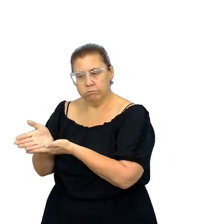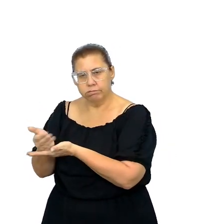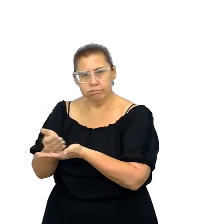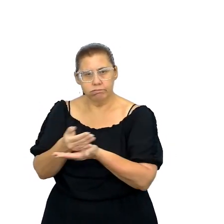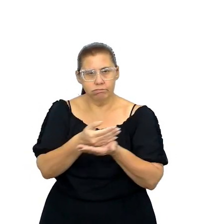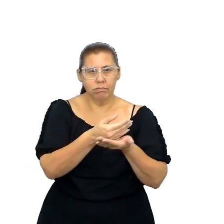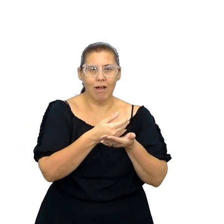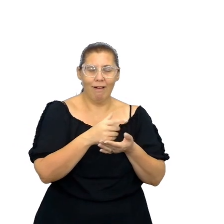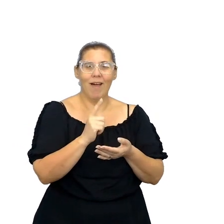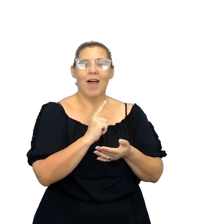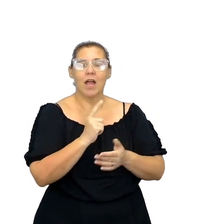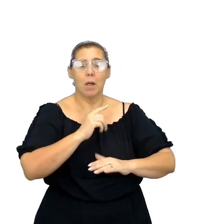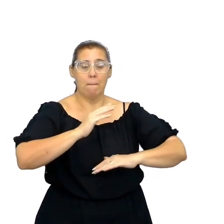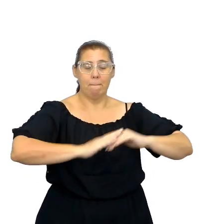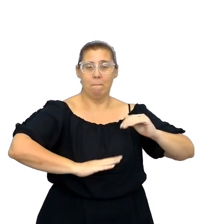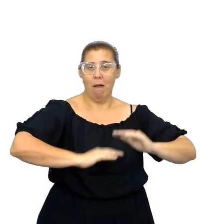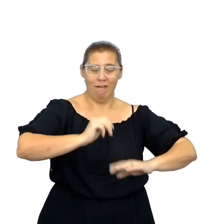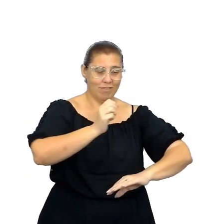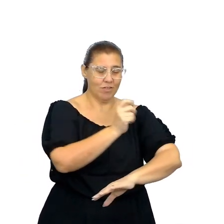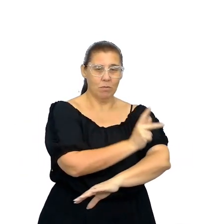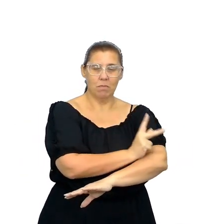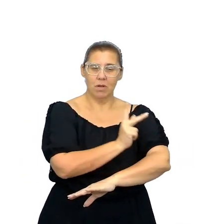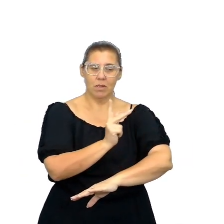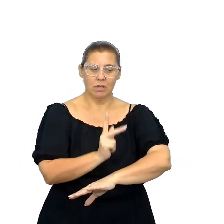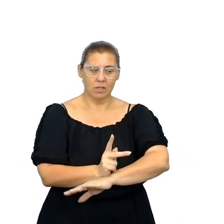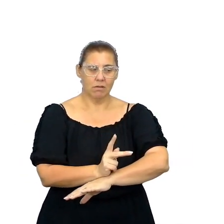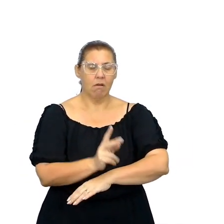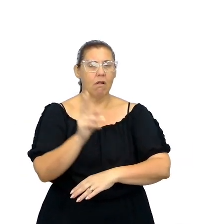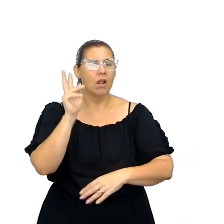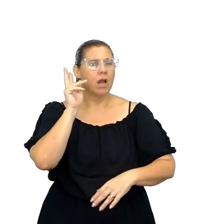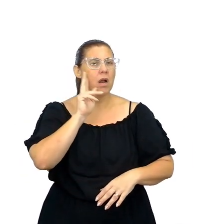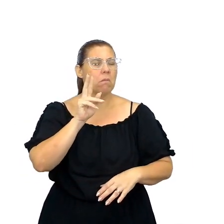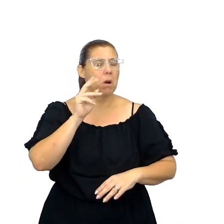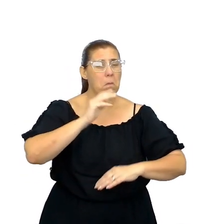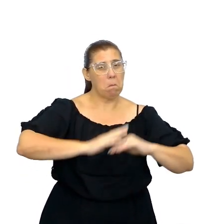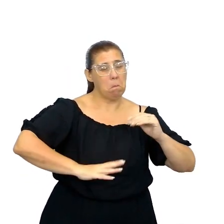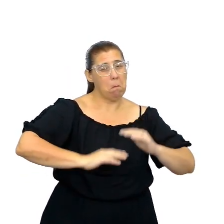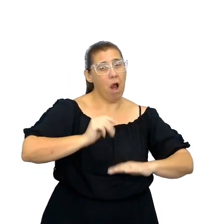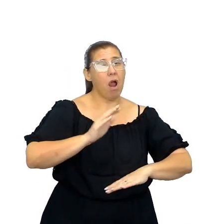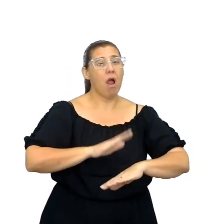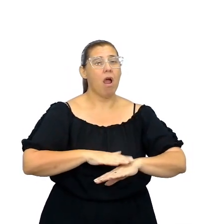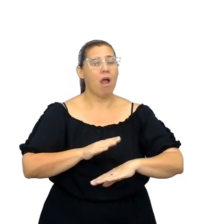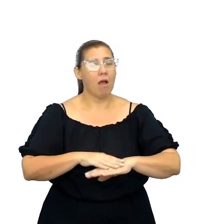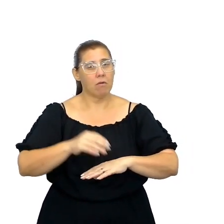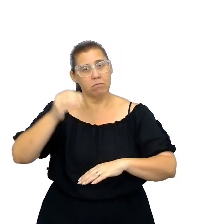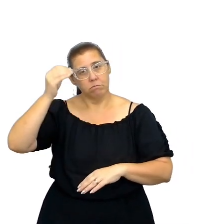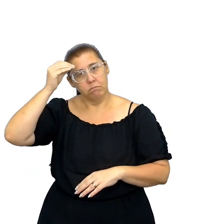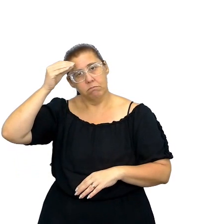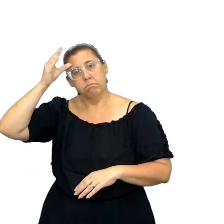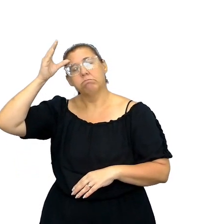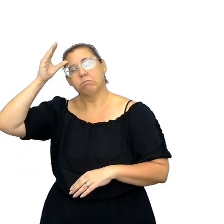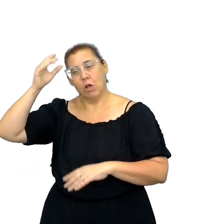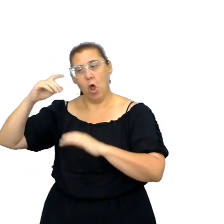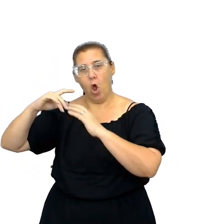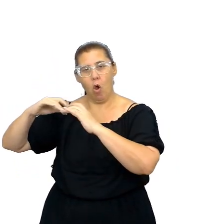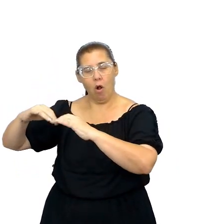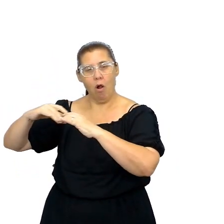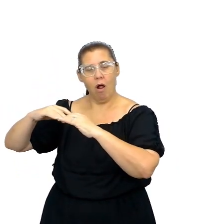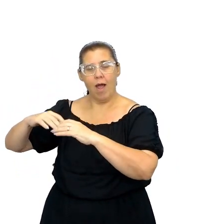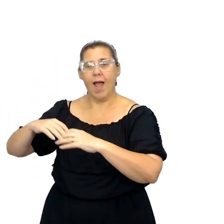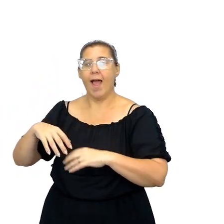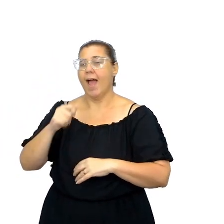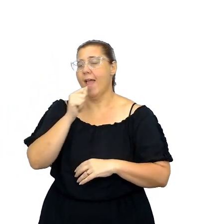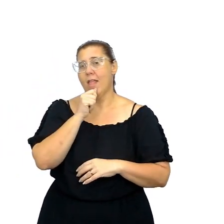para mobilizar ações pedagógicas que retomem habilidades que permitam ativar conhecimentos cognitivos ainda